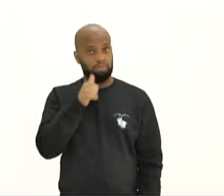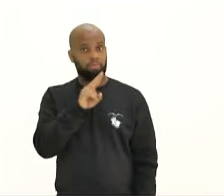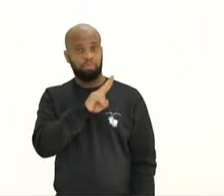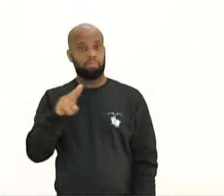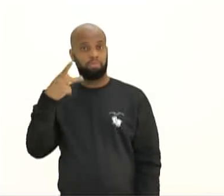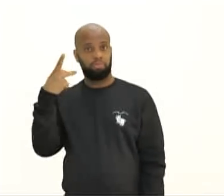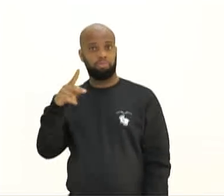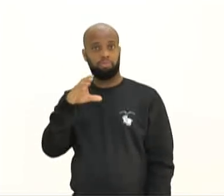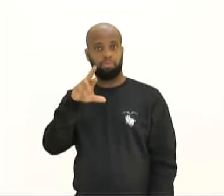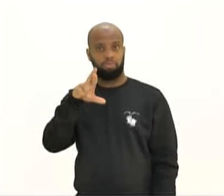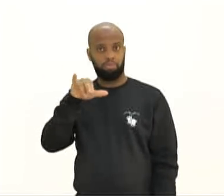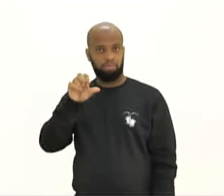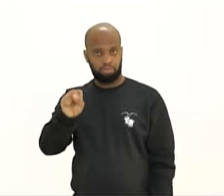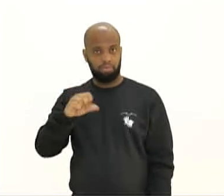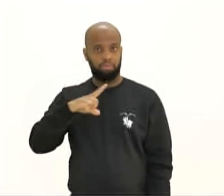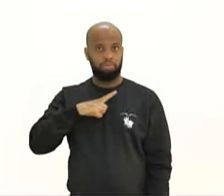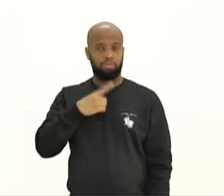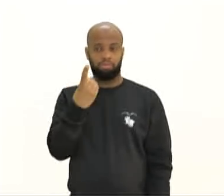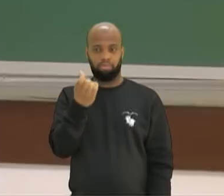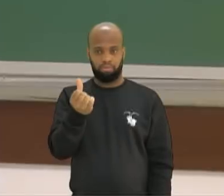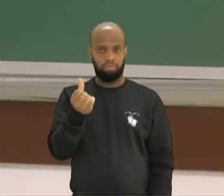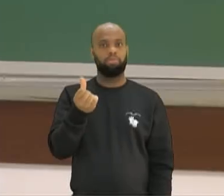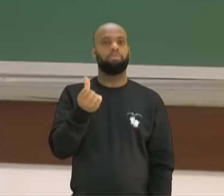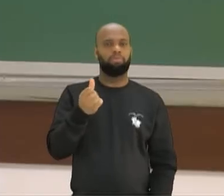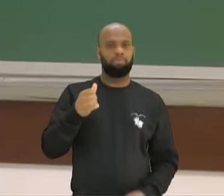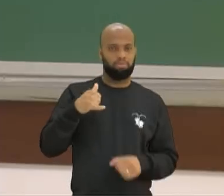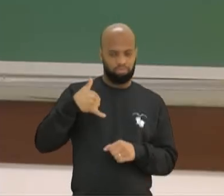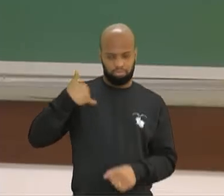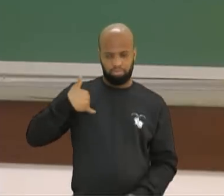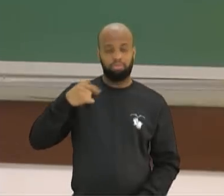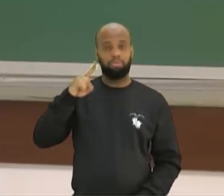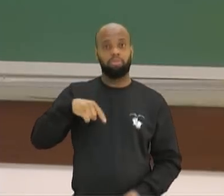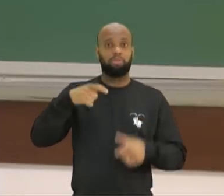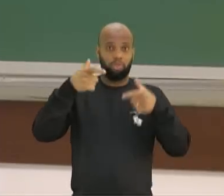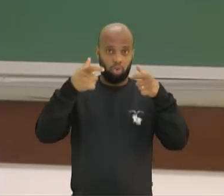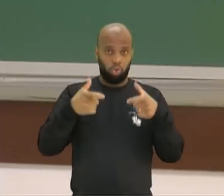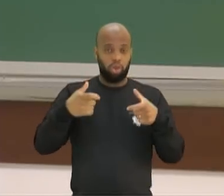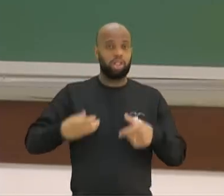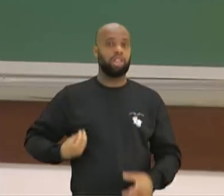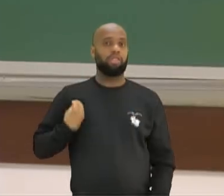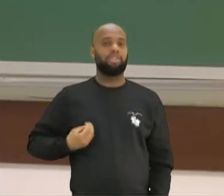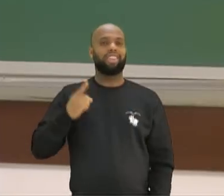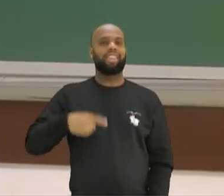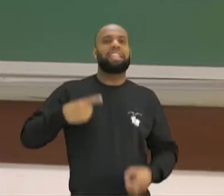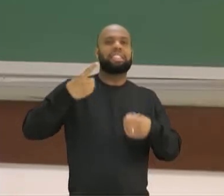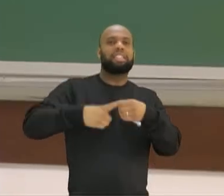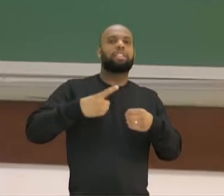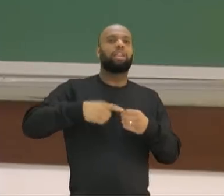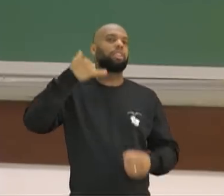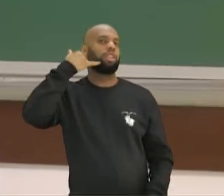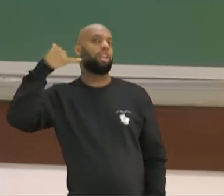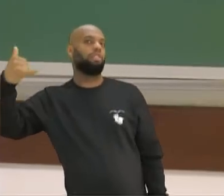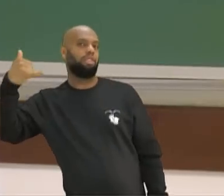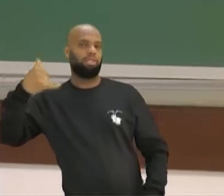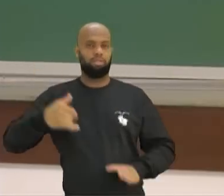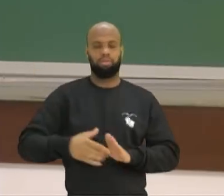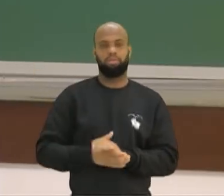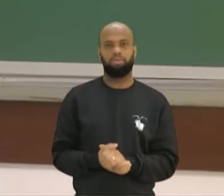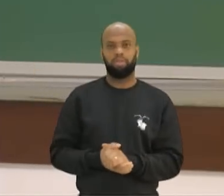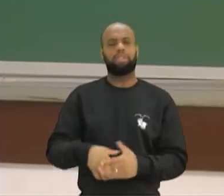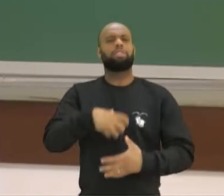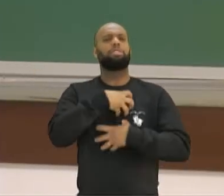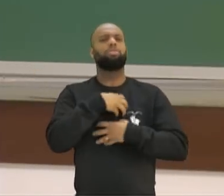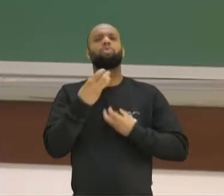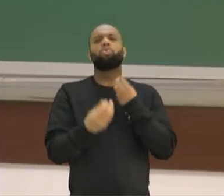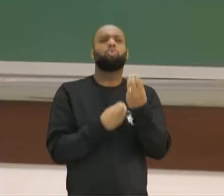anos e ela é da Califórnia. Então ela está contando para nós como é que ela está se sentindo, como ela se sentiu quando ela foi voluntária. Então o que